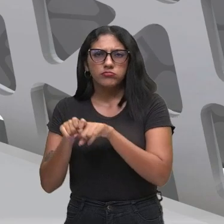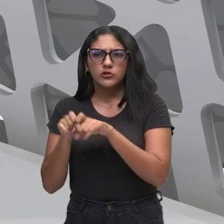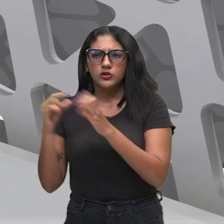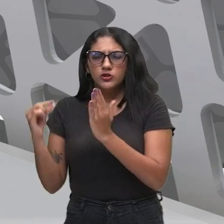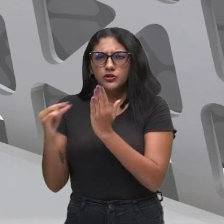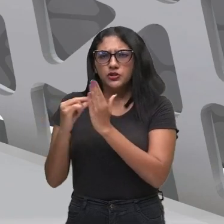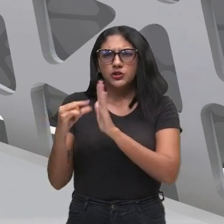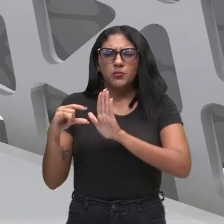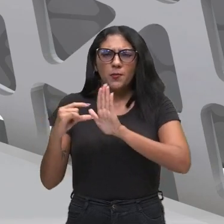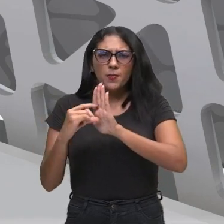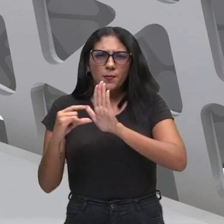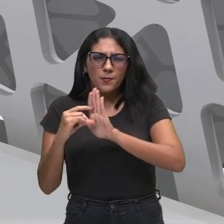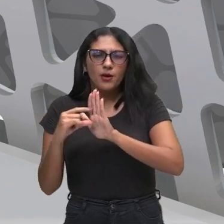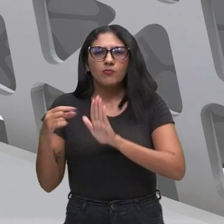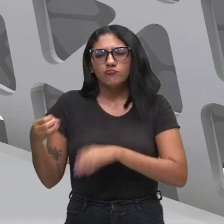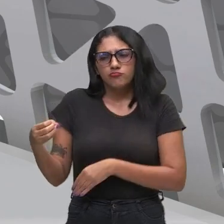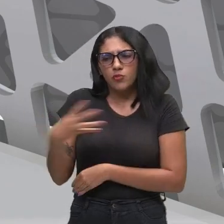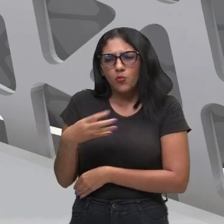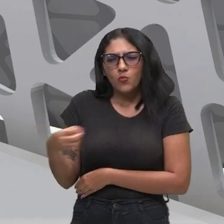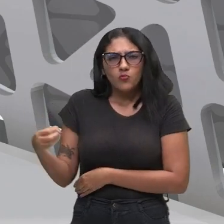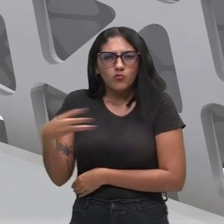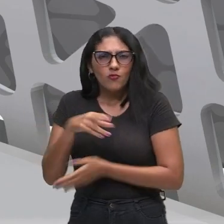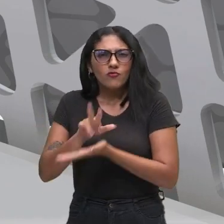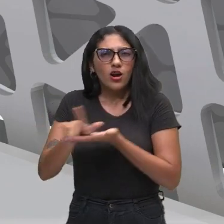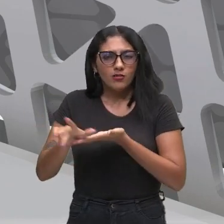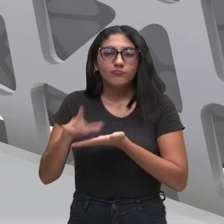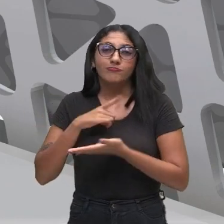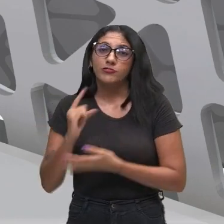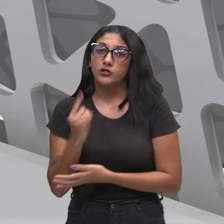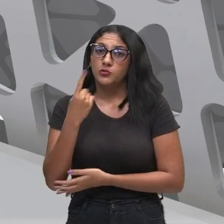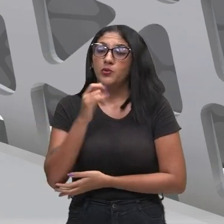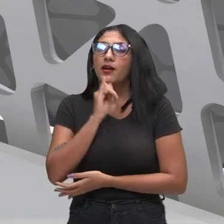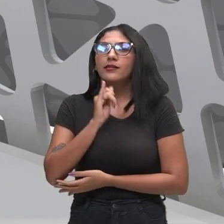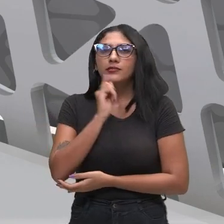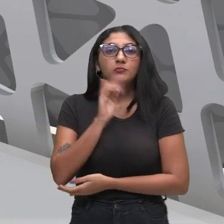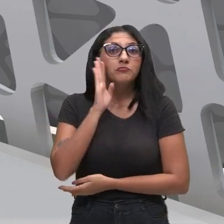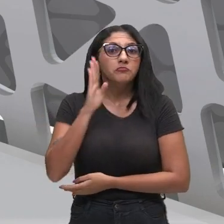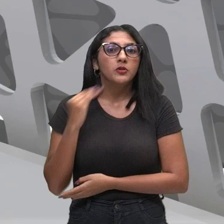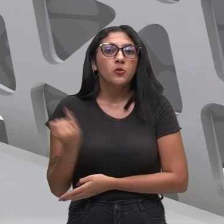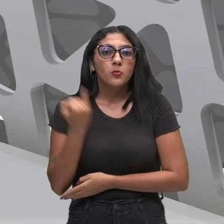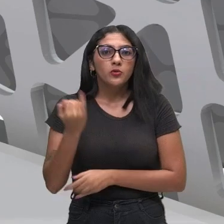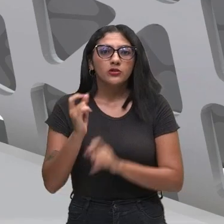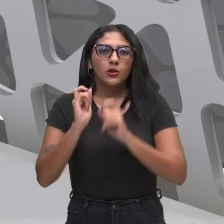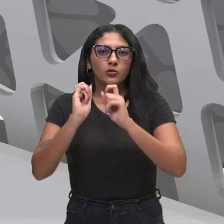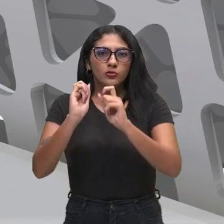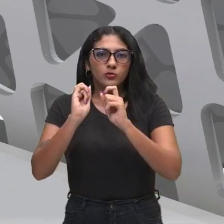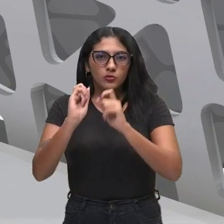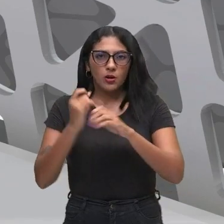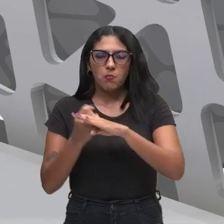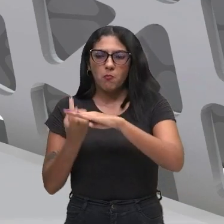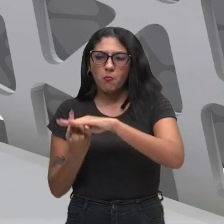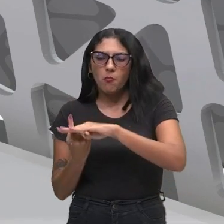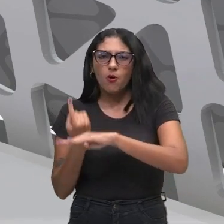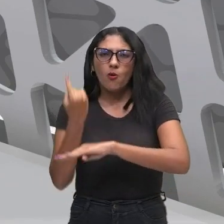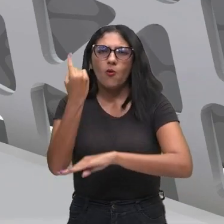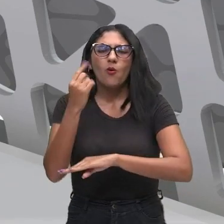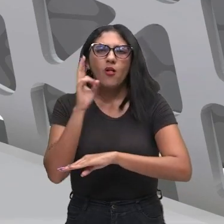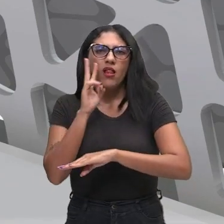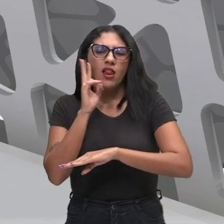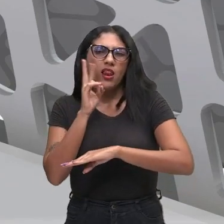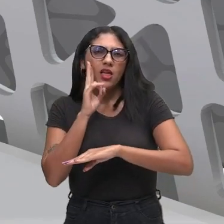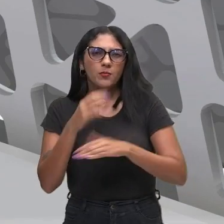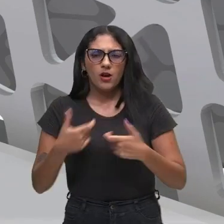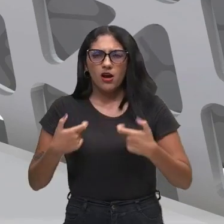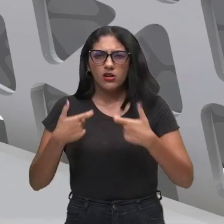tecnologias que estão surgindo. E um grande exemplo desse momento vai ser, por exemplo, a corrida espacial na chamada Guerra Fria, quando o homem